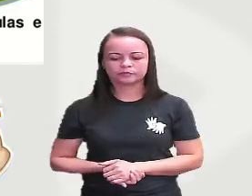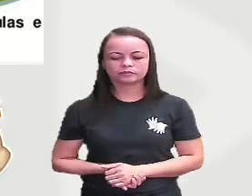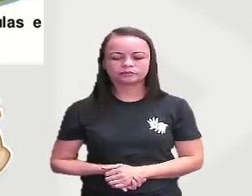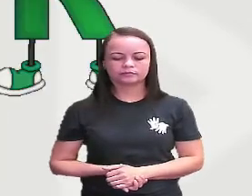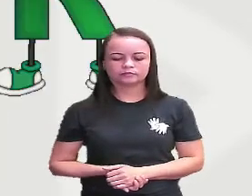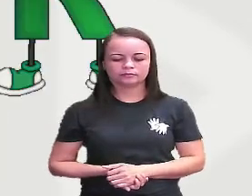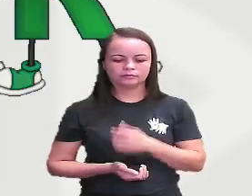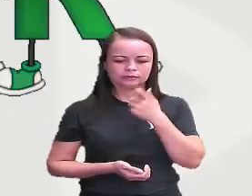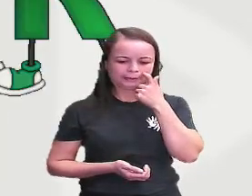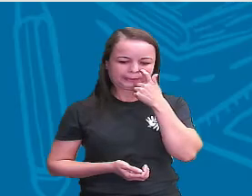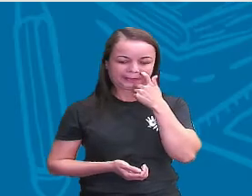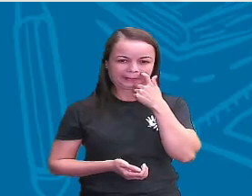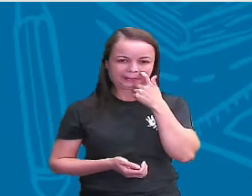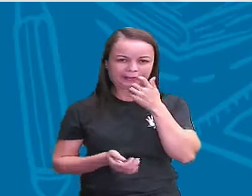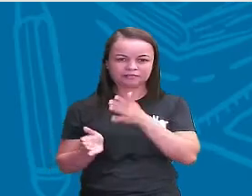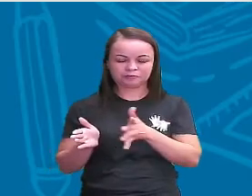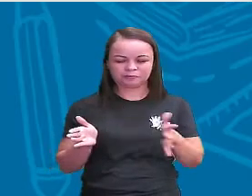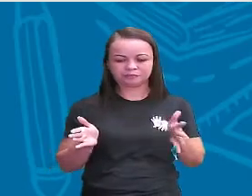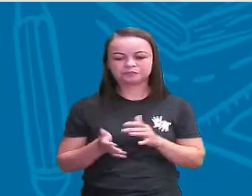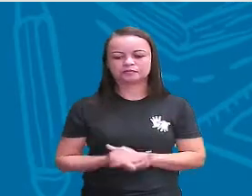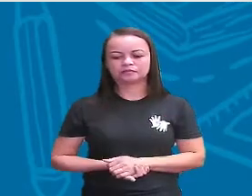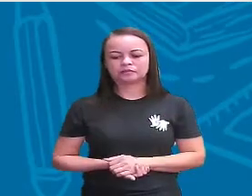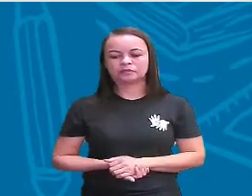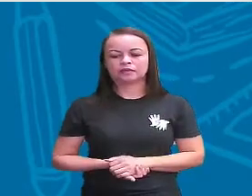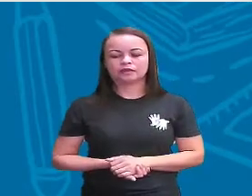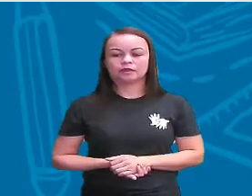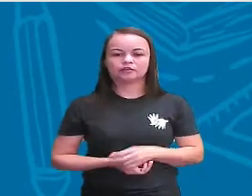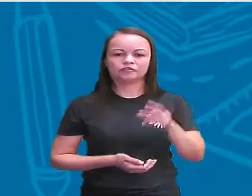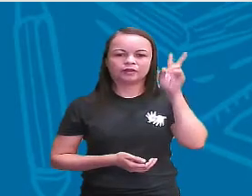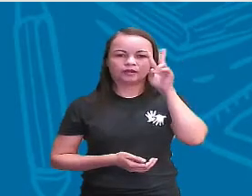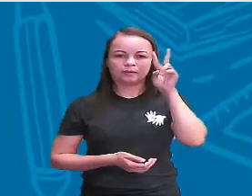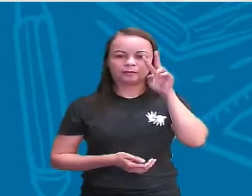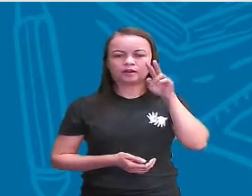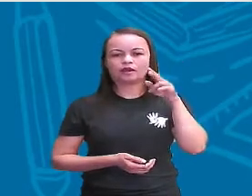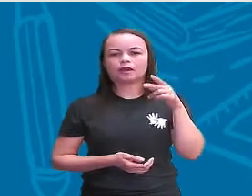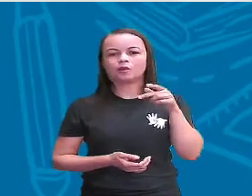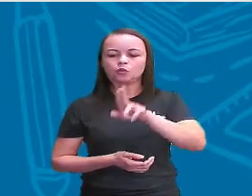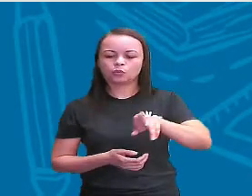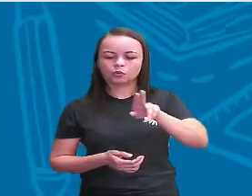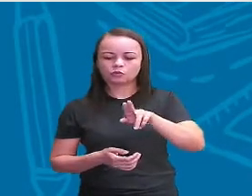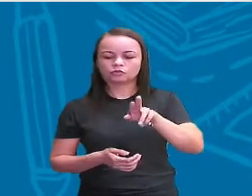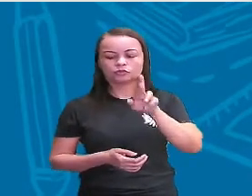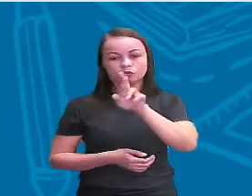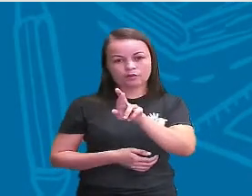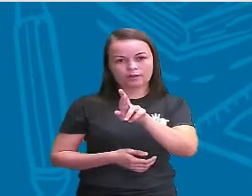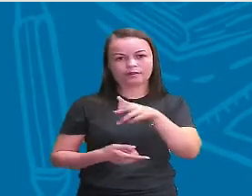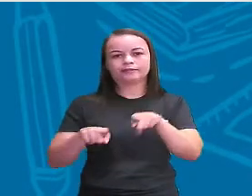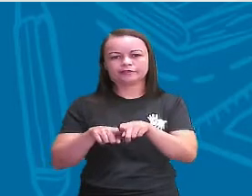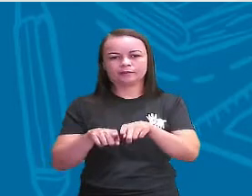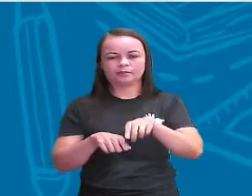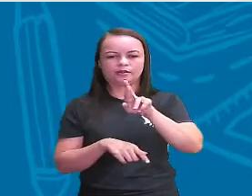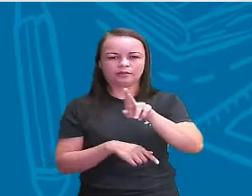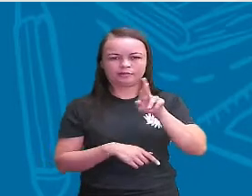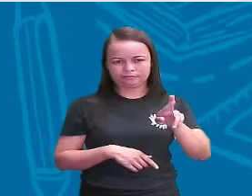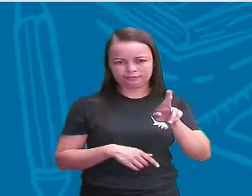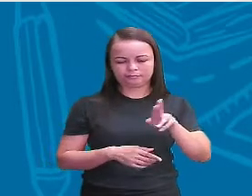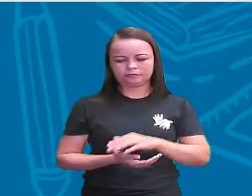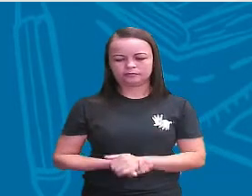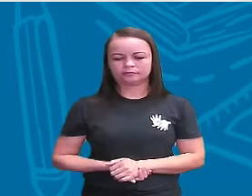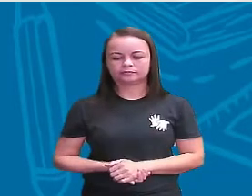Então, vamos aí dar sequência. Agora a gente vai relembrar aí o uso do R e do RR,